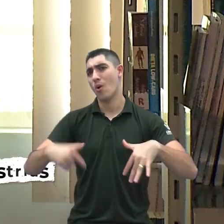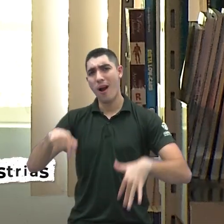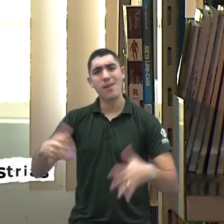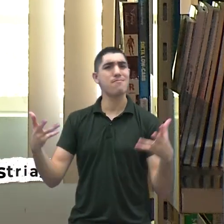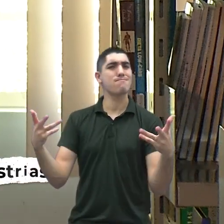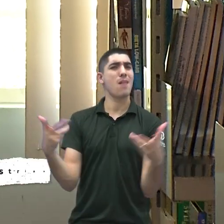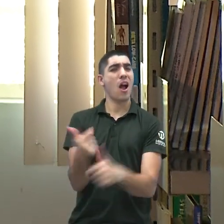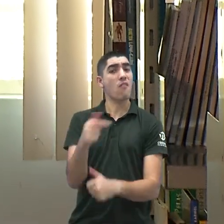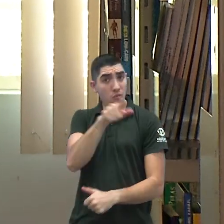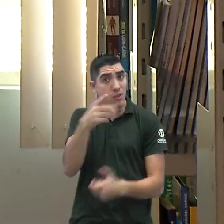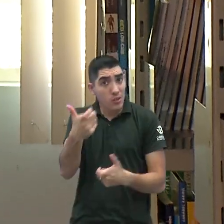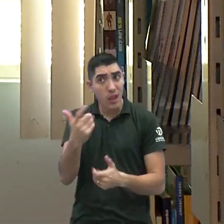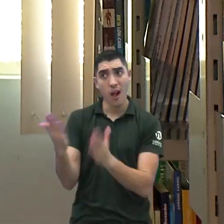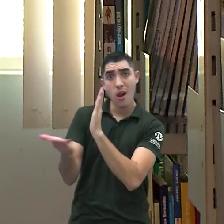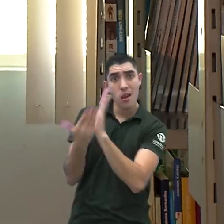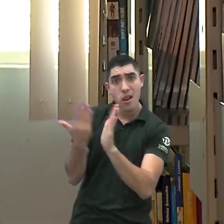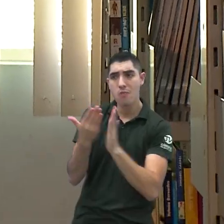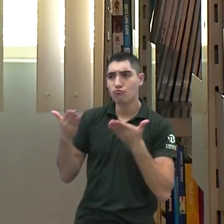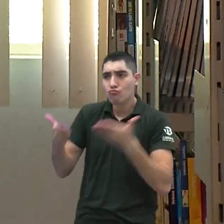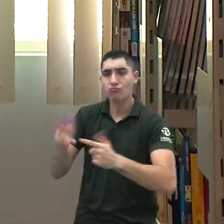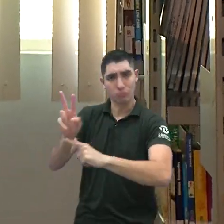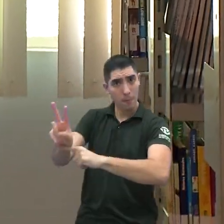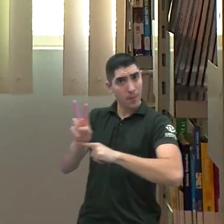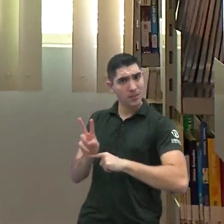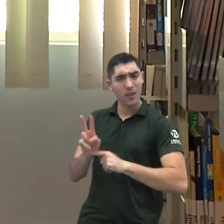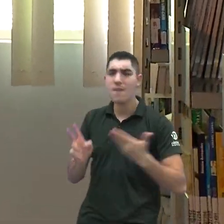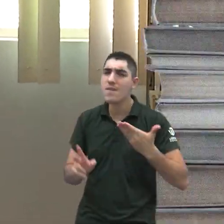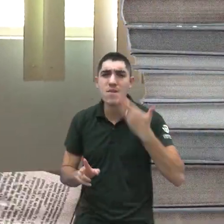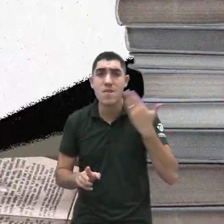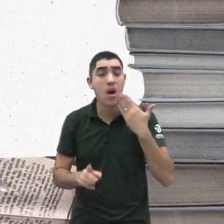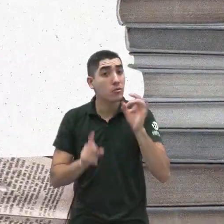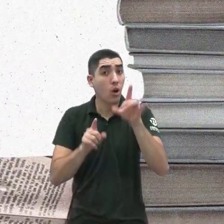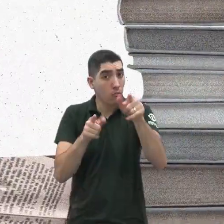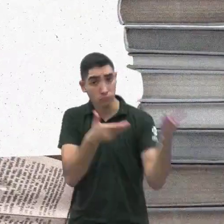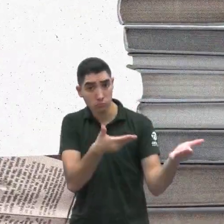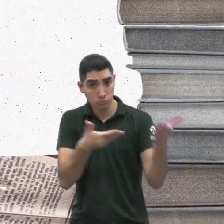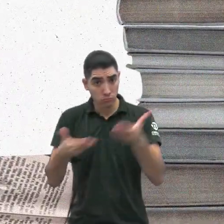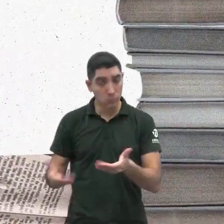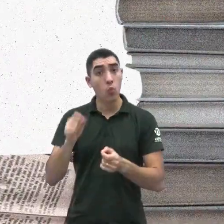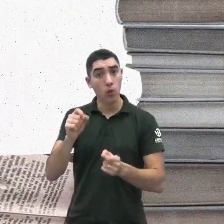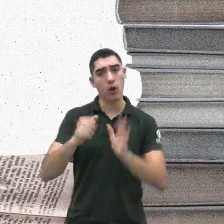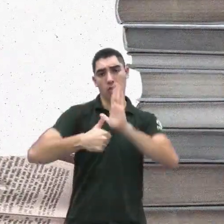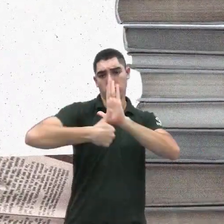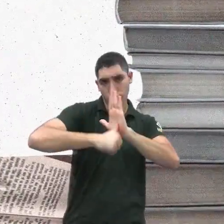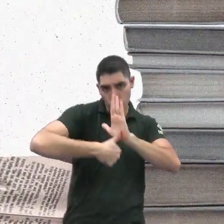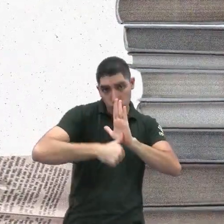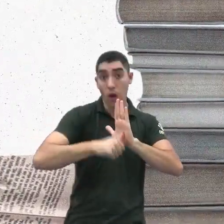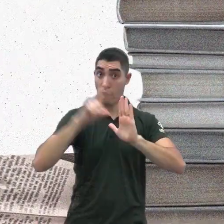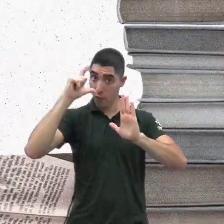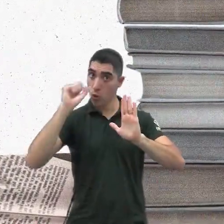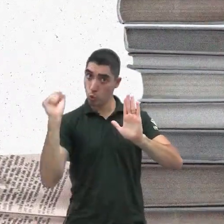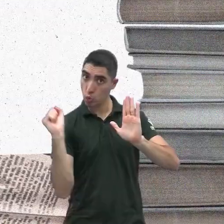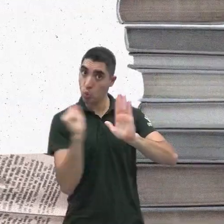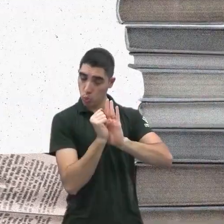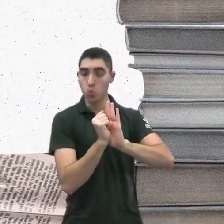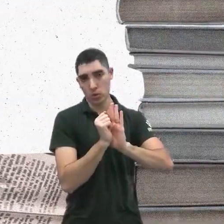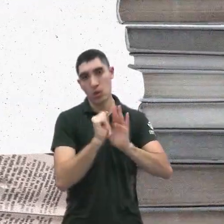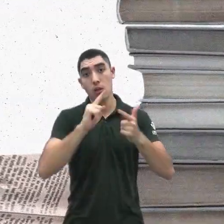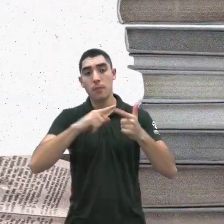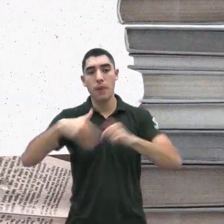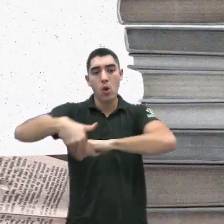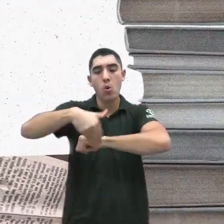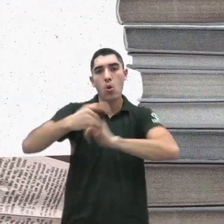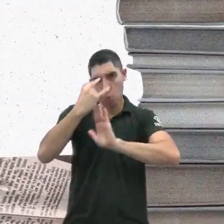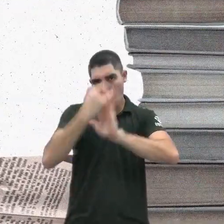perdendo. Para pegar livros emprestados por aqui é muito fácil. Basta trazer um documento com foto e um comprovante de endereço